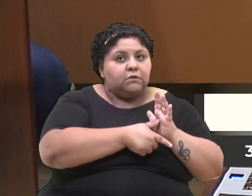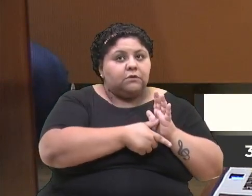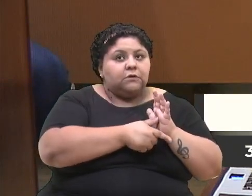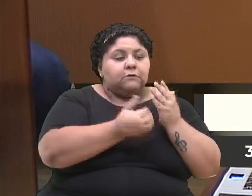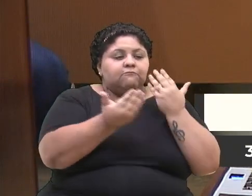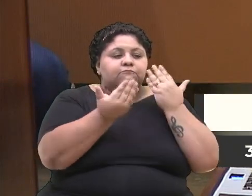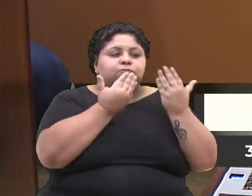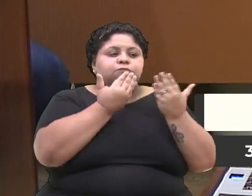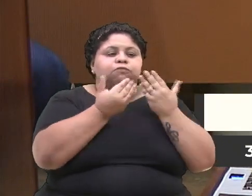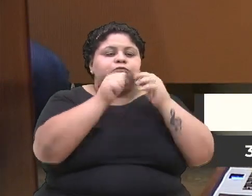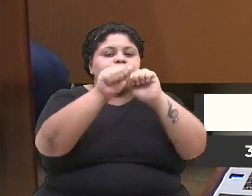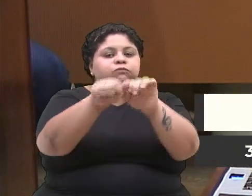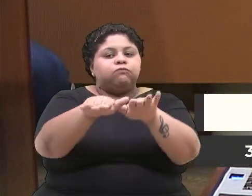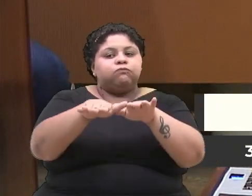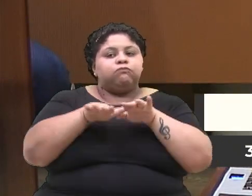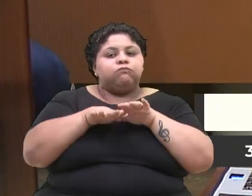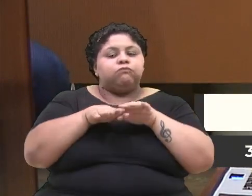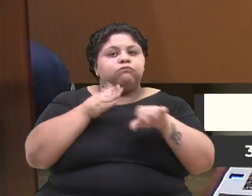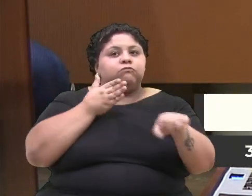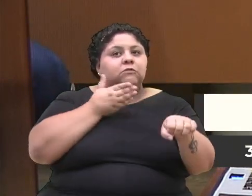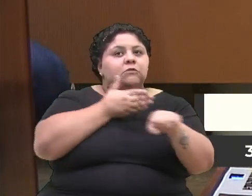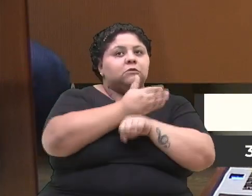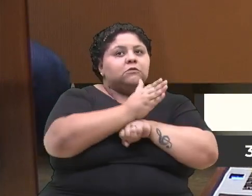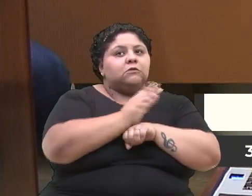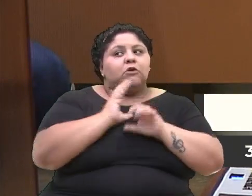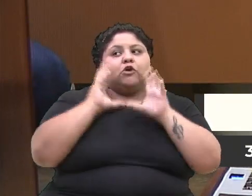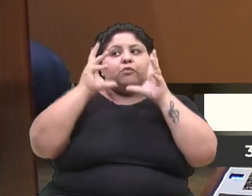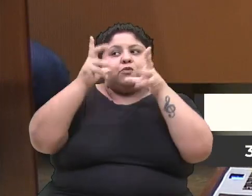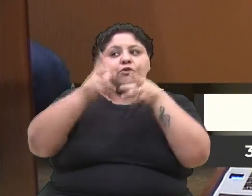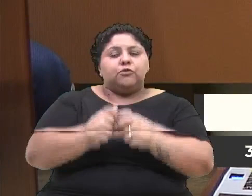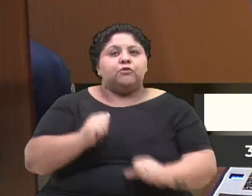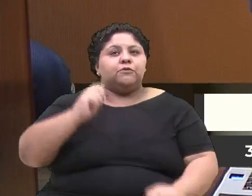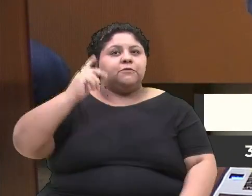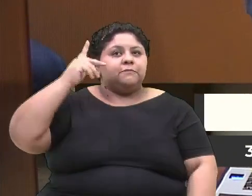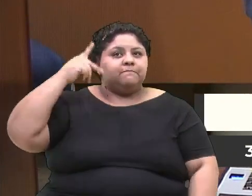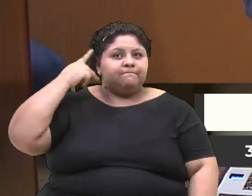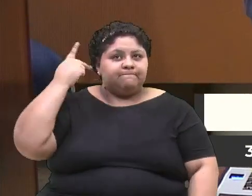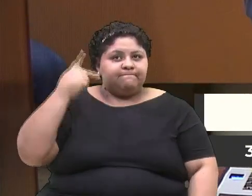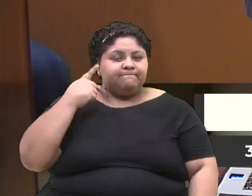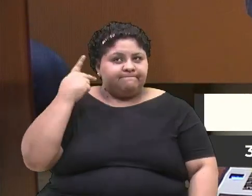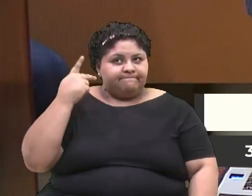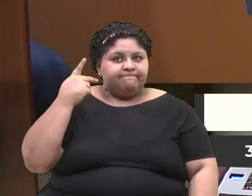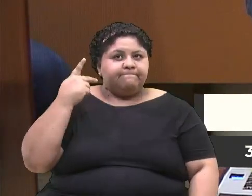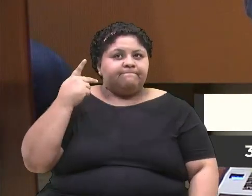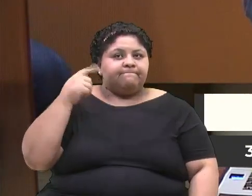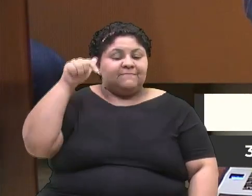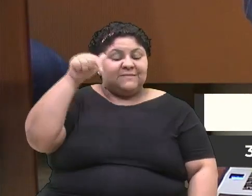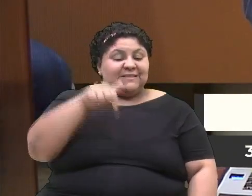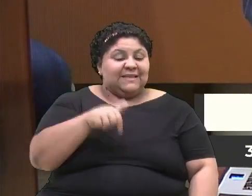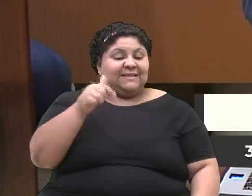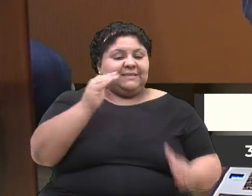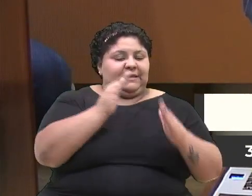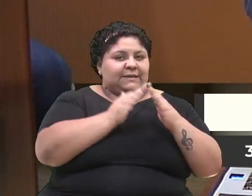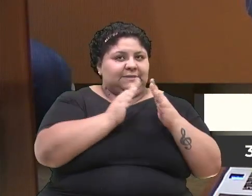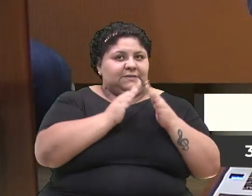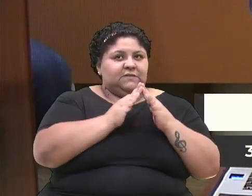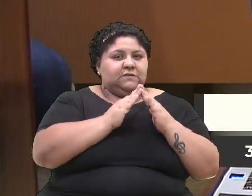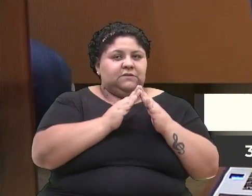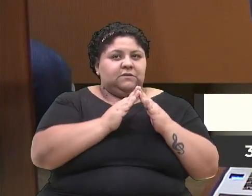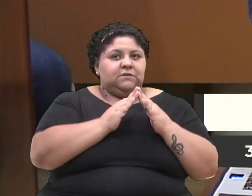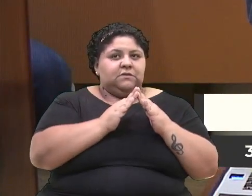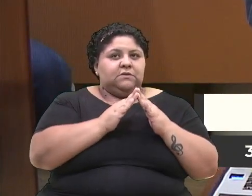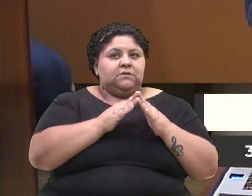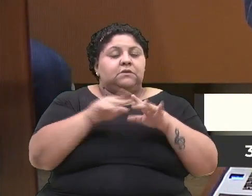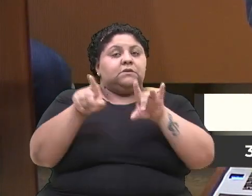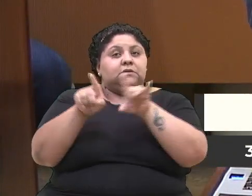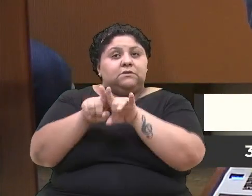apreciado em plenário e aprovado por unanimidade dos vereadores desta Casa. E